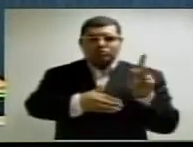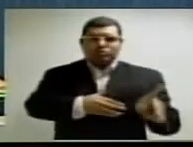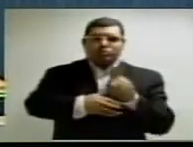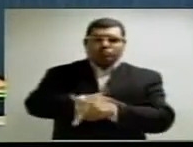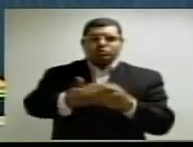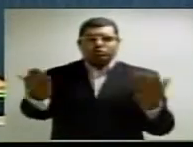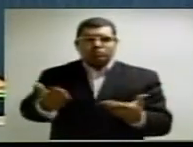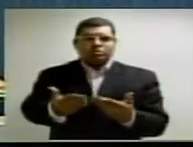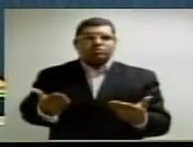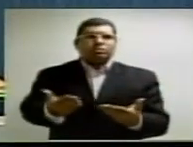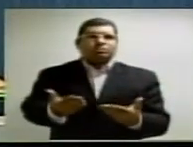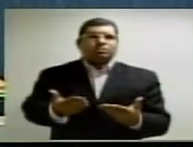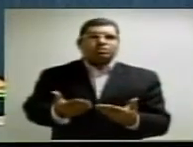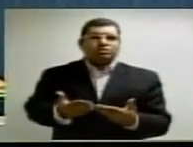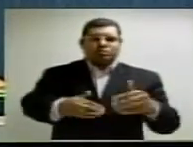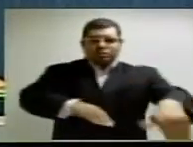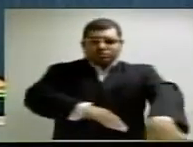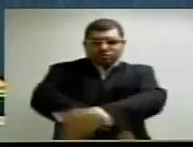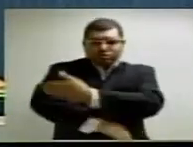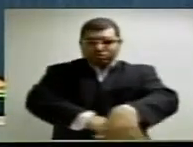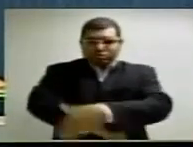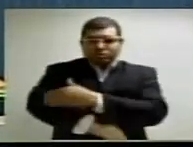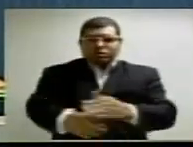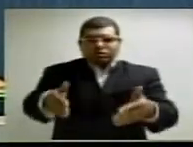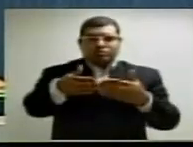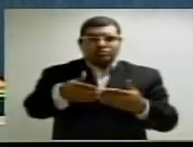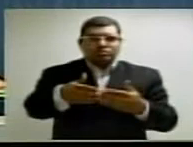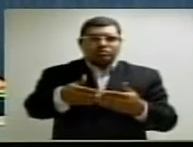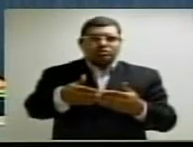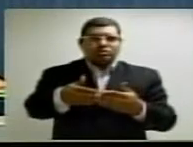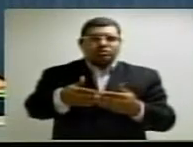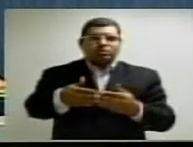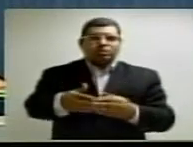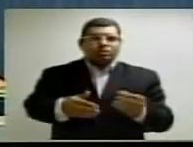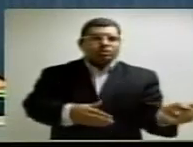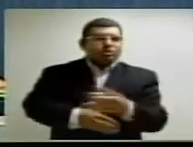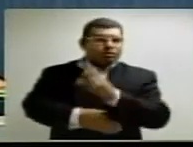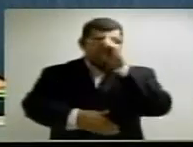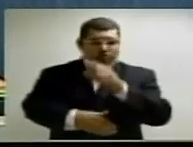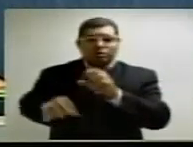das professoras que hoje, nas ruas, clamam por uma nova ordem